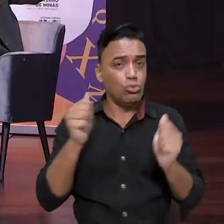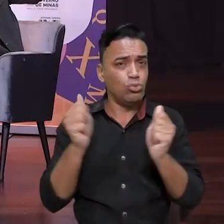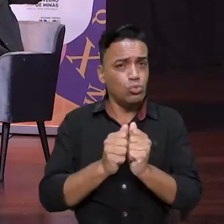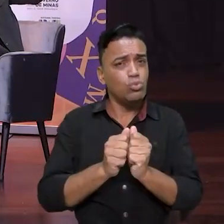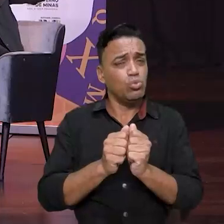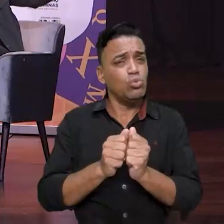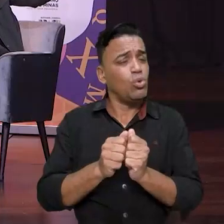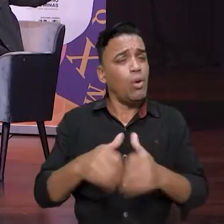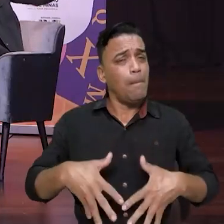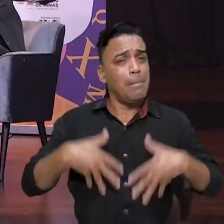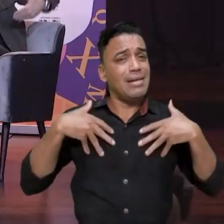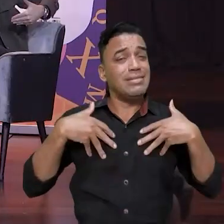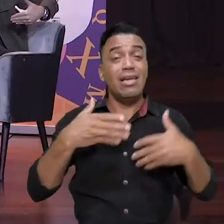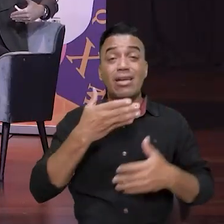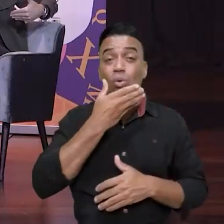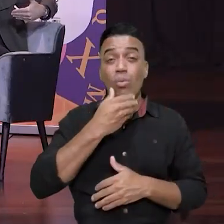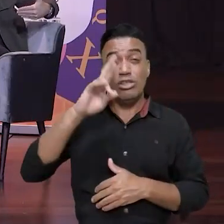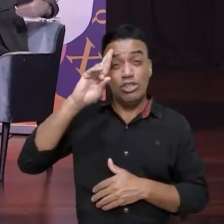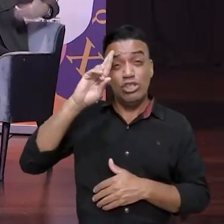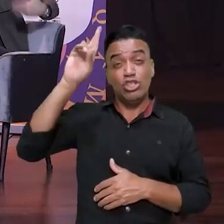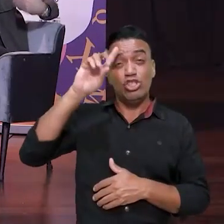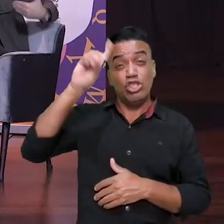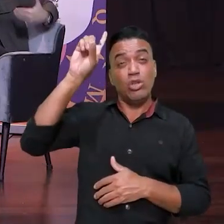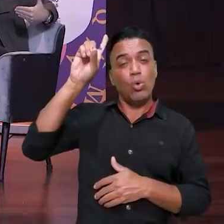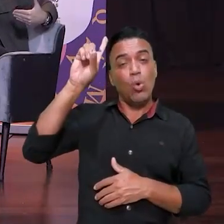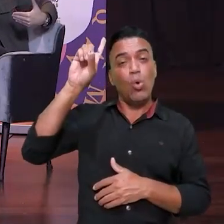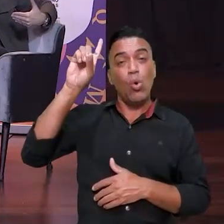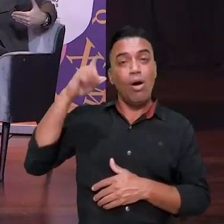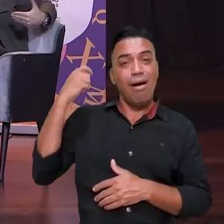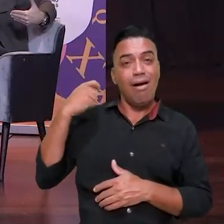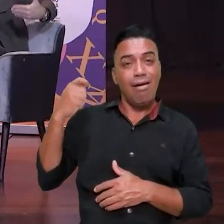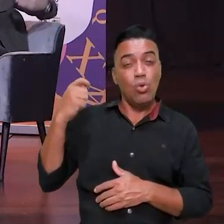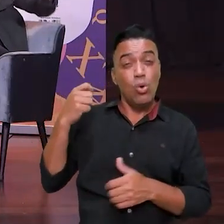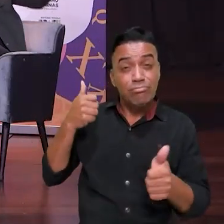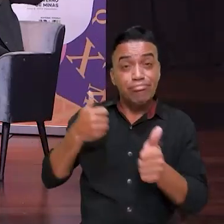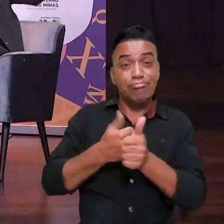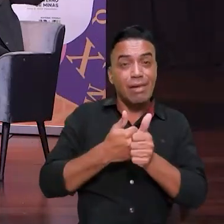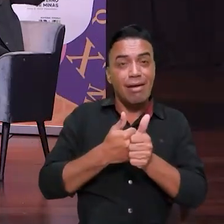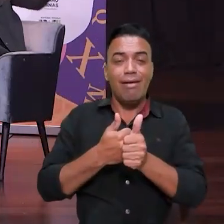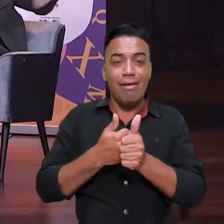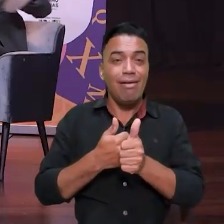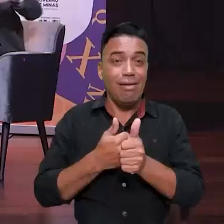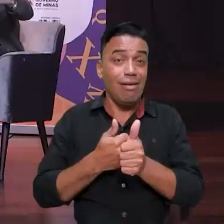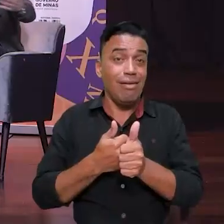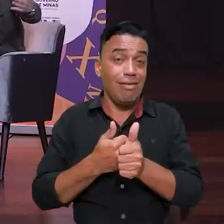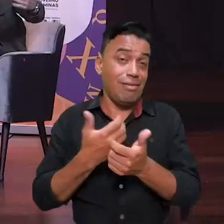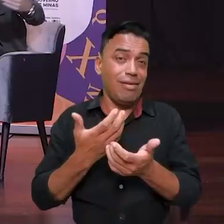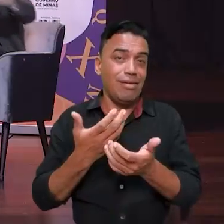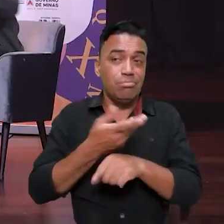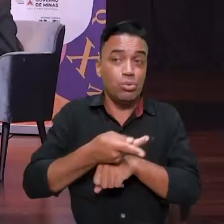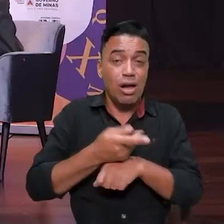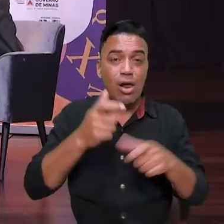Tive o prazer de ter um grande diretor do lado, né, assim como intérprete. Naturalmente, como diretor, buscando esse